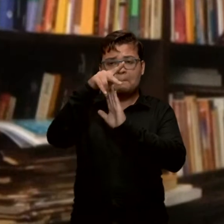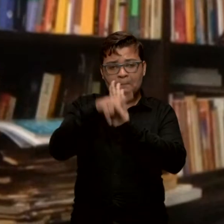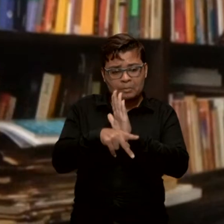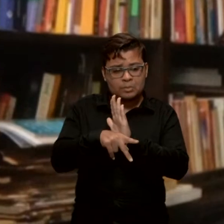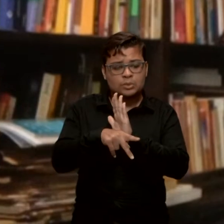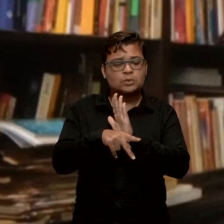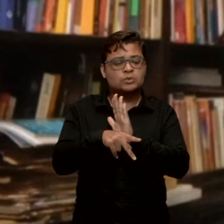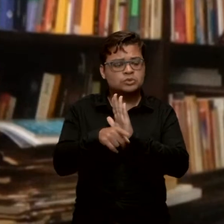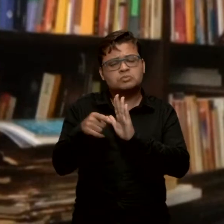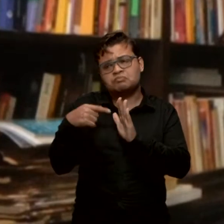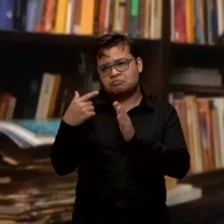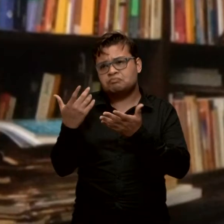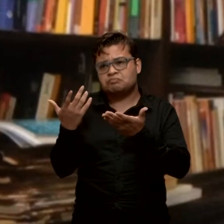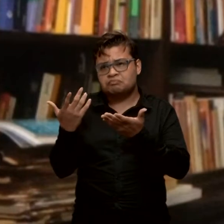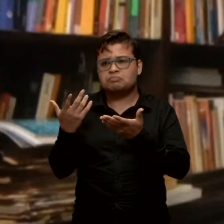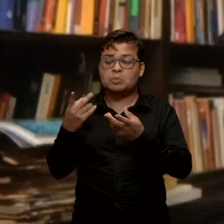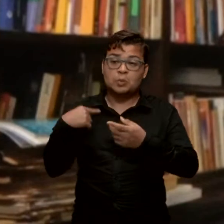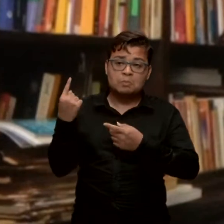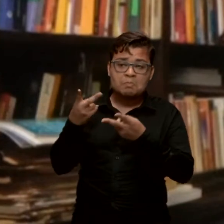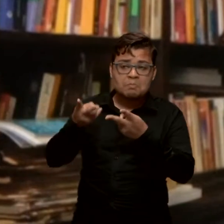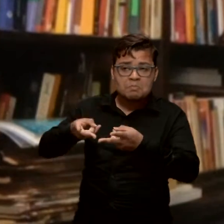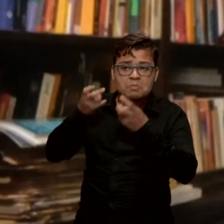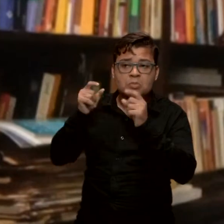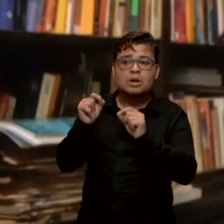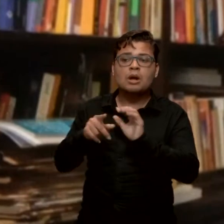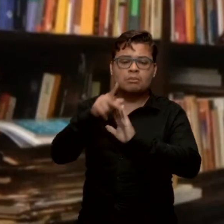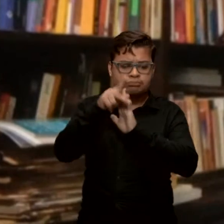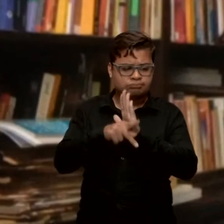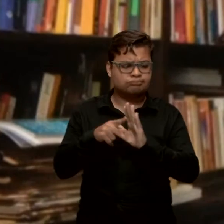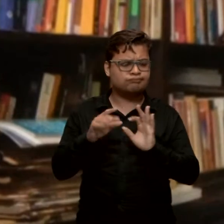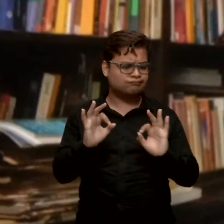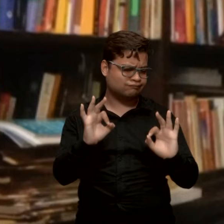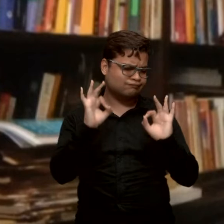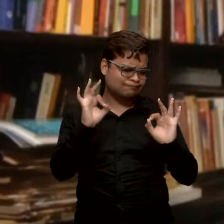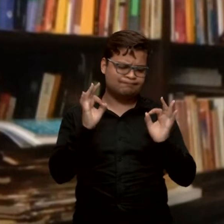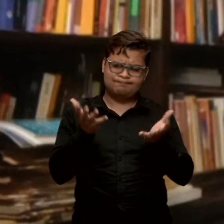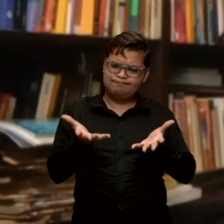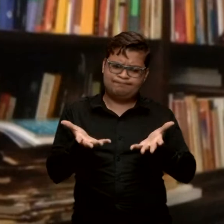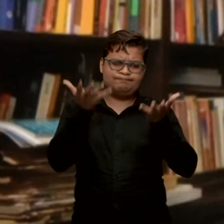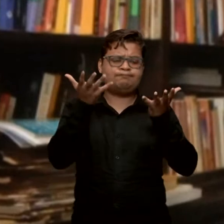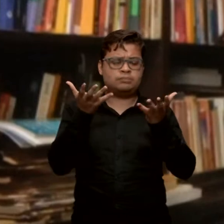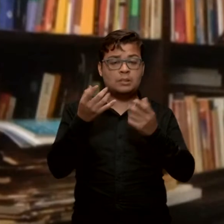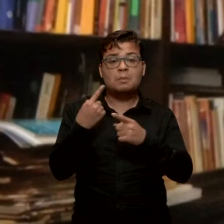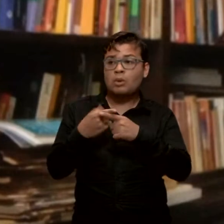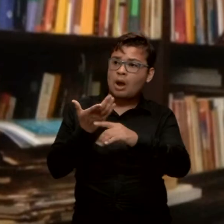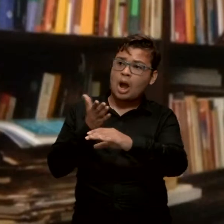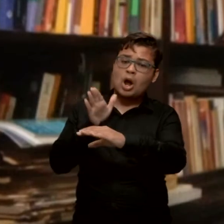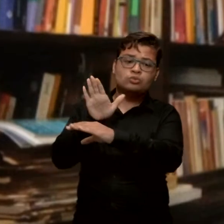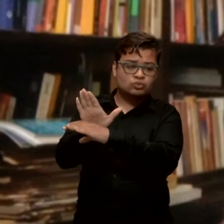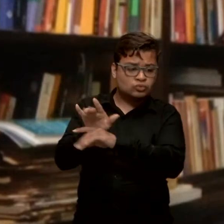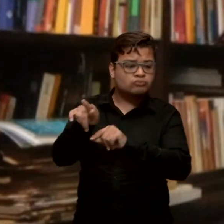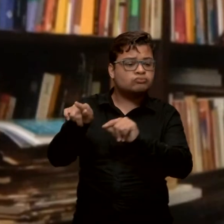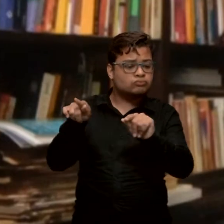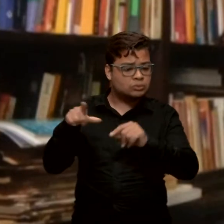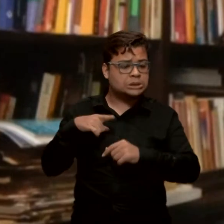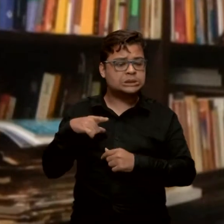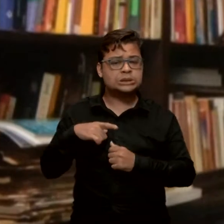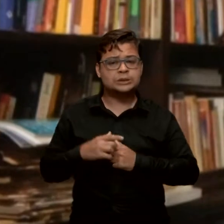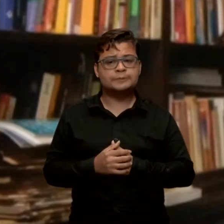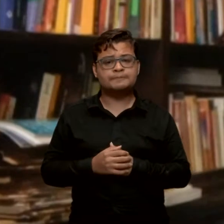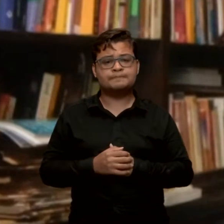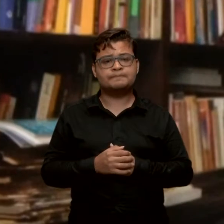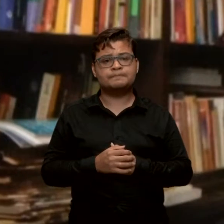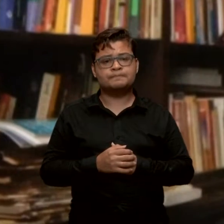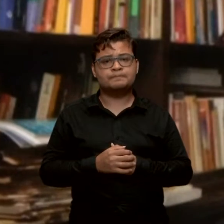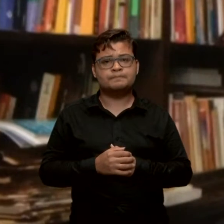gente percebe que ele é um projeto muito rico, que contribui, porque inclusive, né?